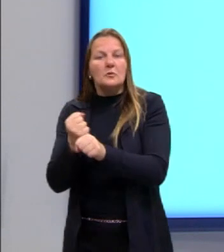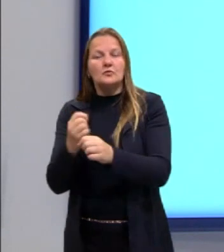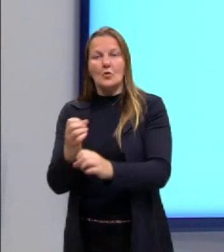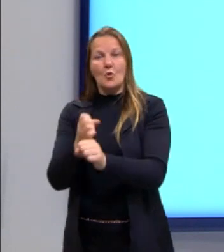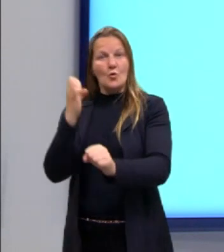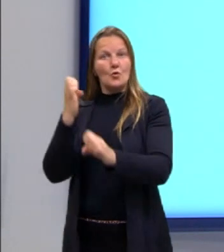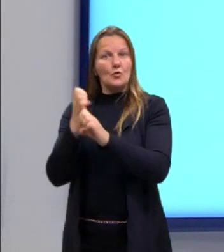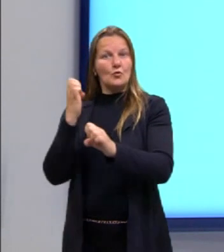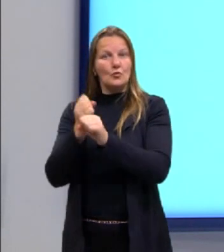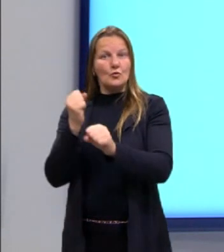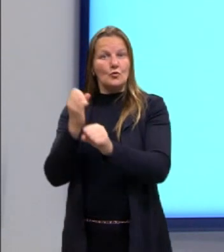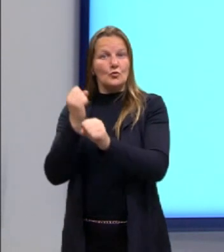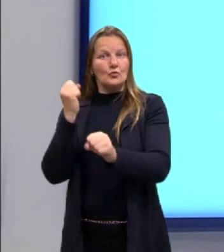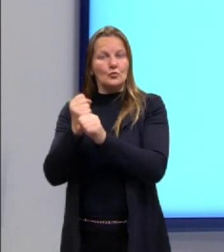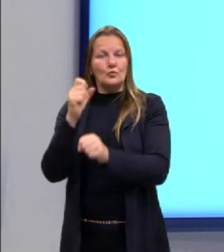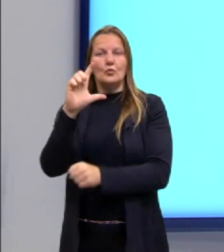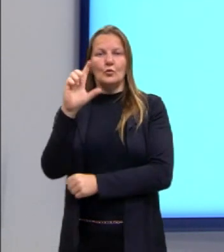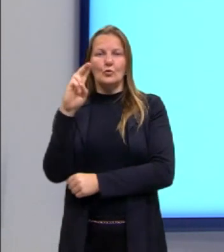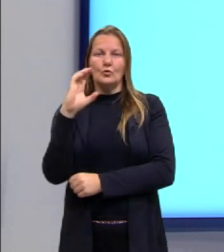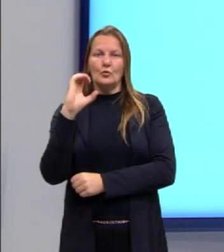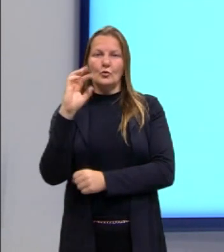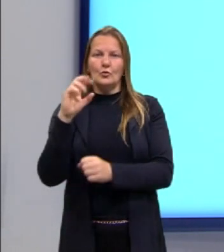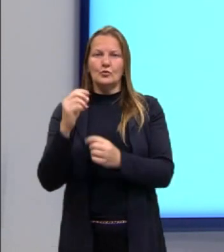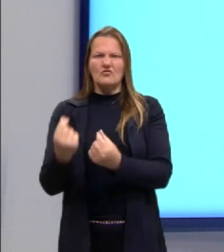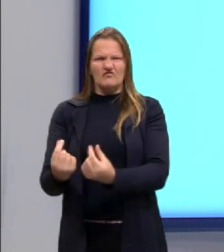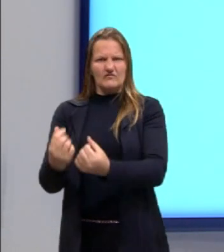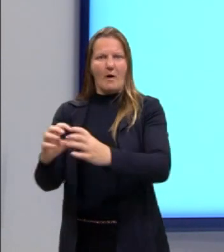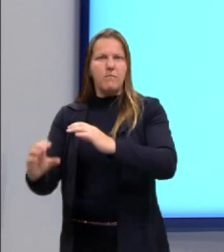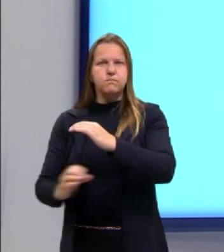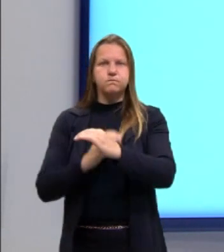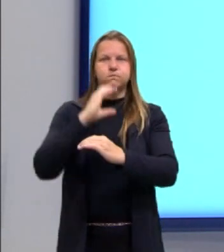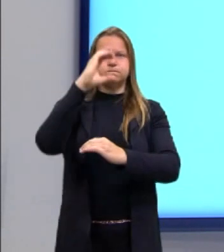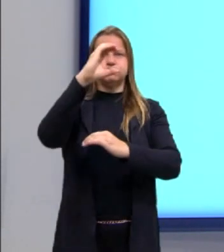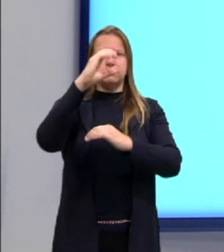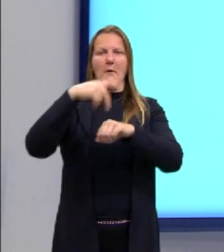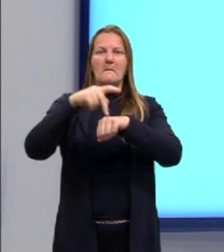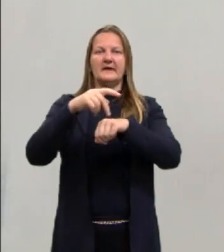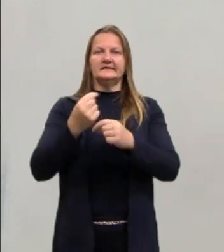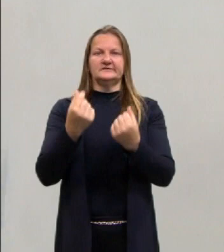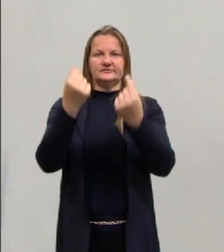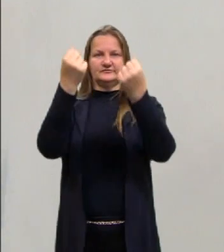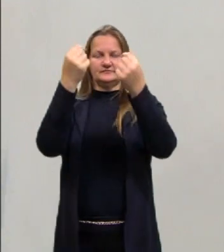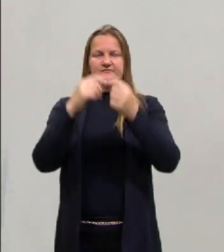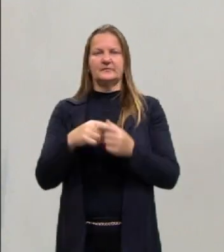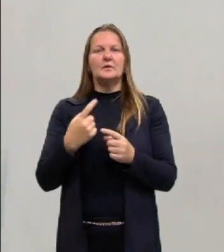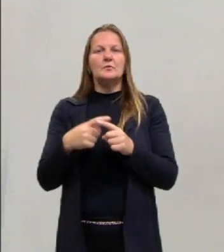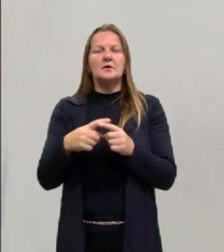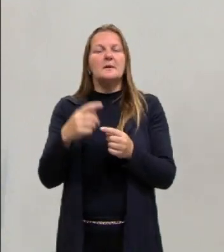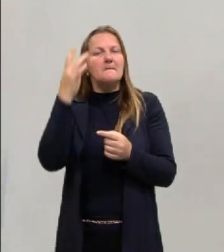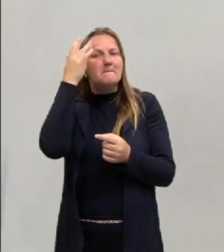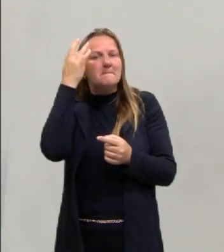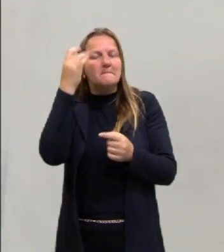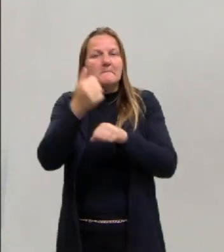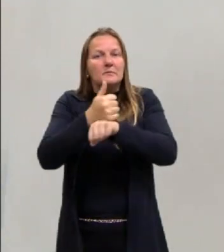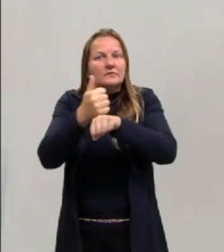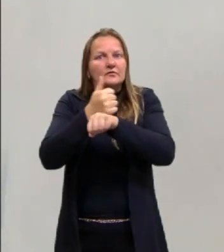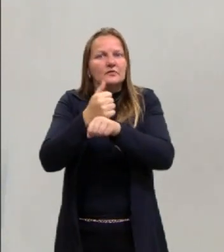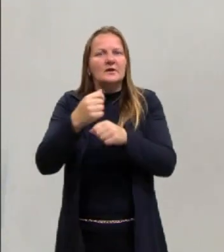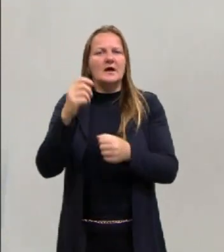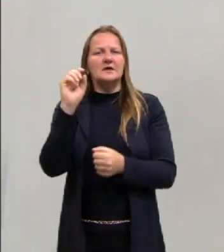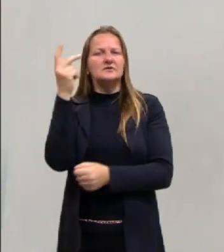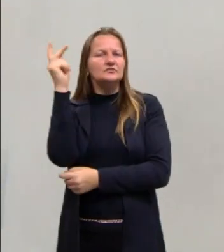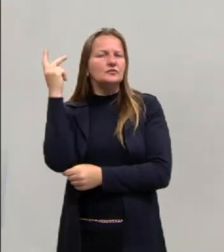lucro para produzir a sua riqueza né E isso foi dito aí principalmente por intelectuais por historiadores